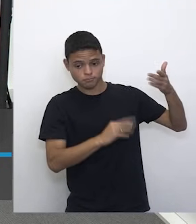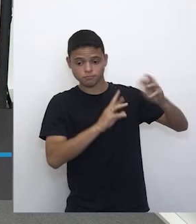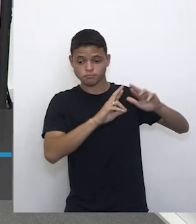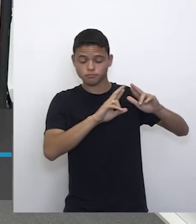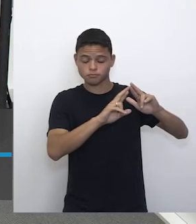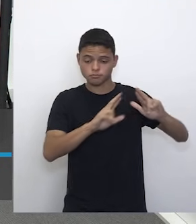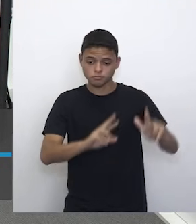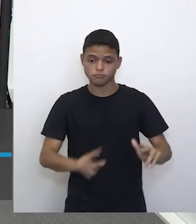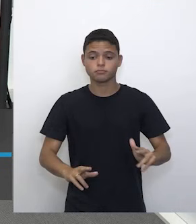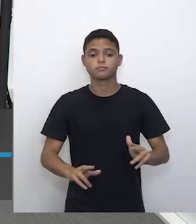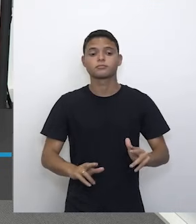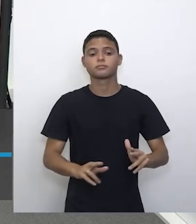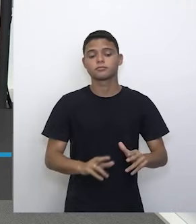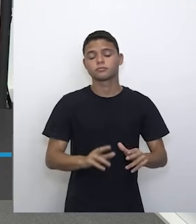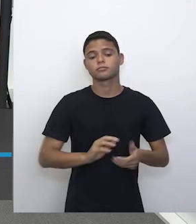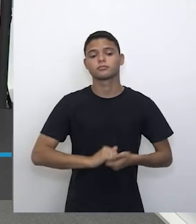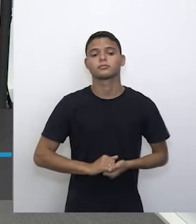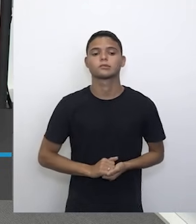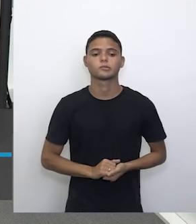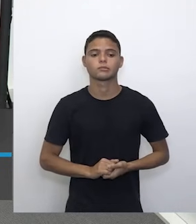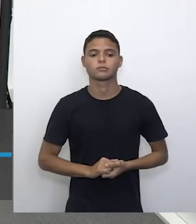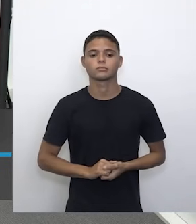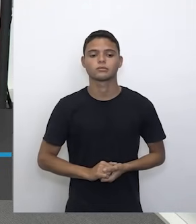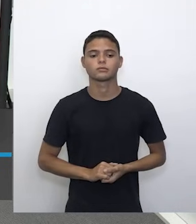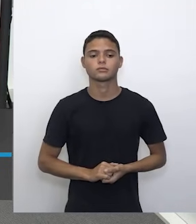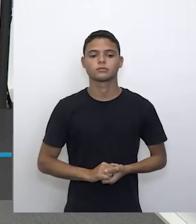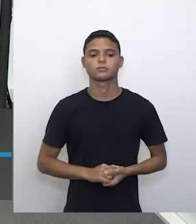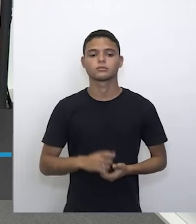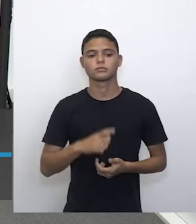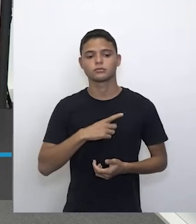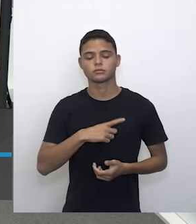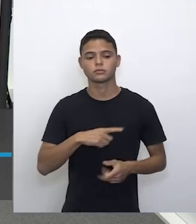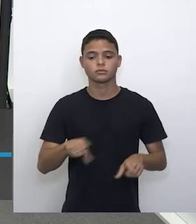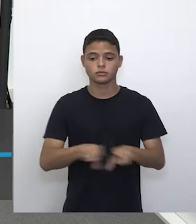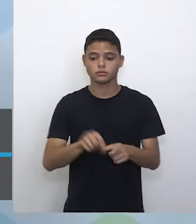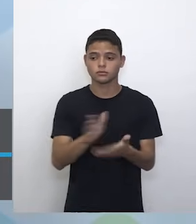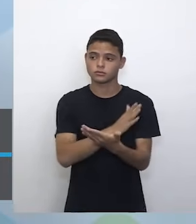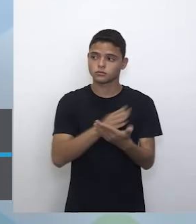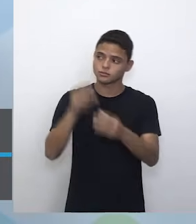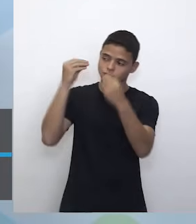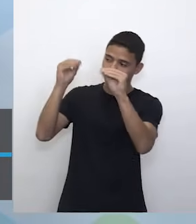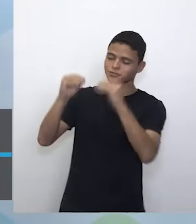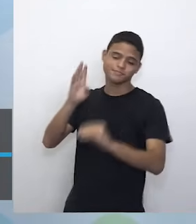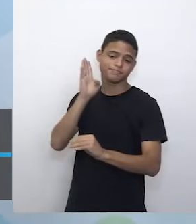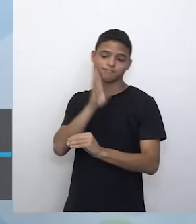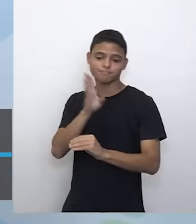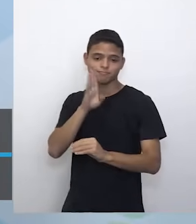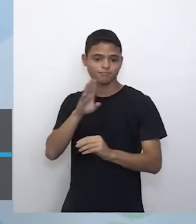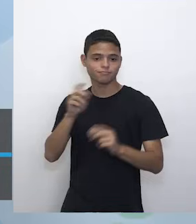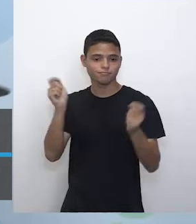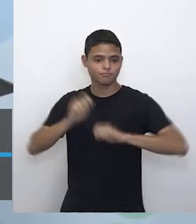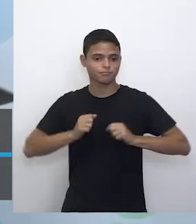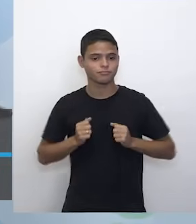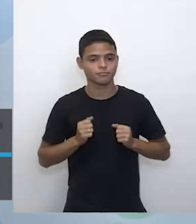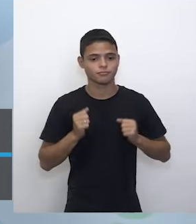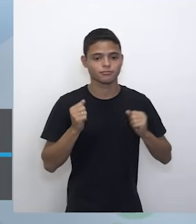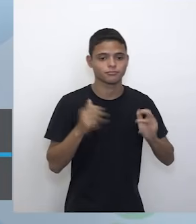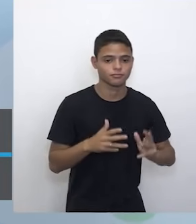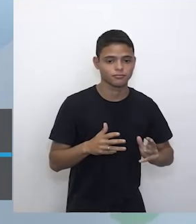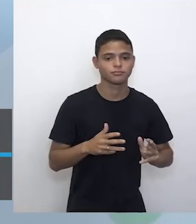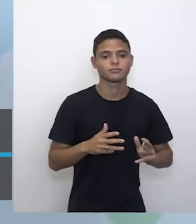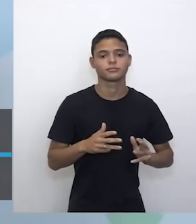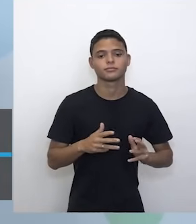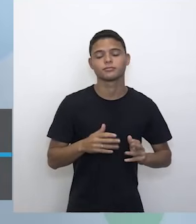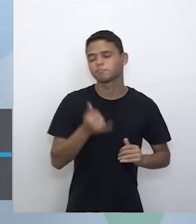Ah, legal. E tem a gente até agradecendo. Que legal poder participar finalmente. Desculpa, que é muita gente para a